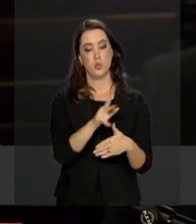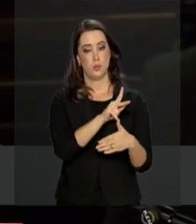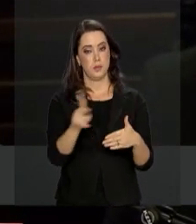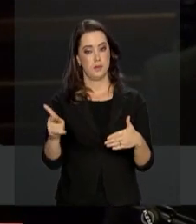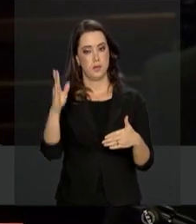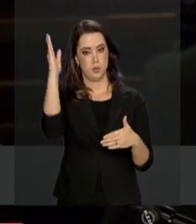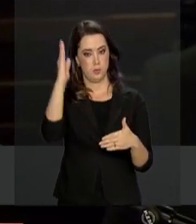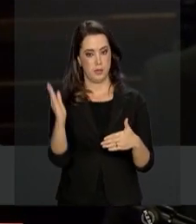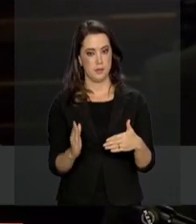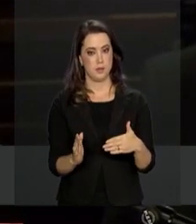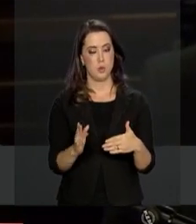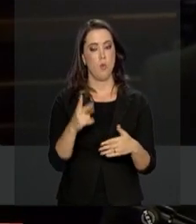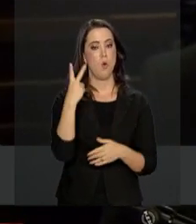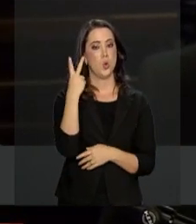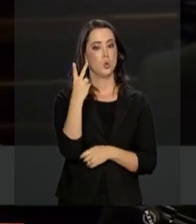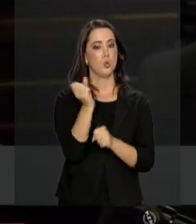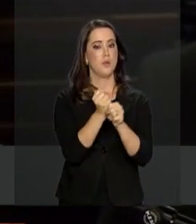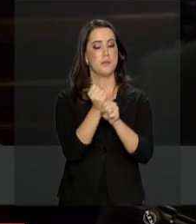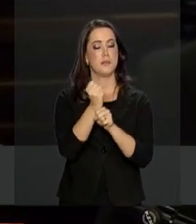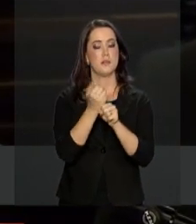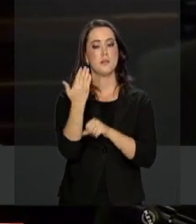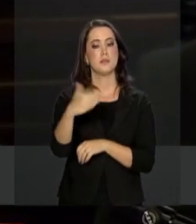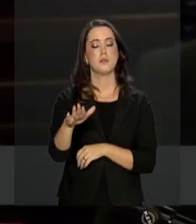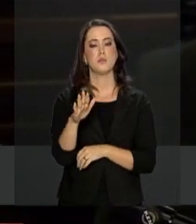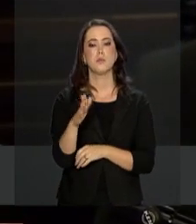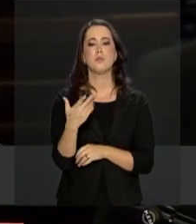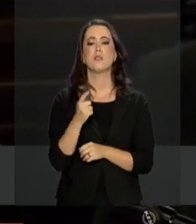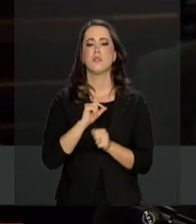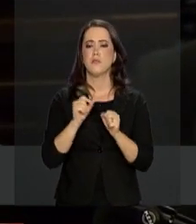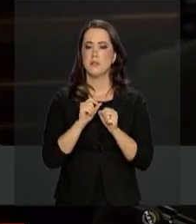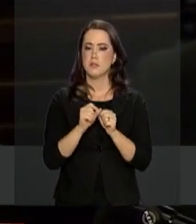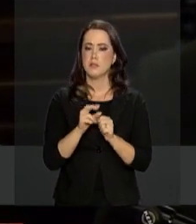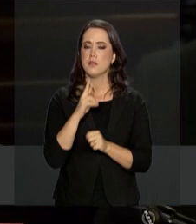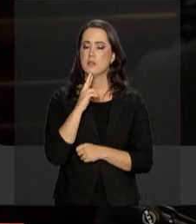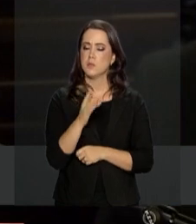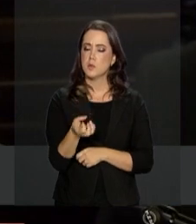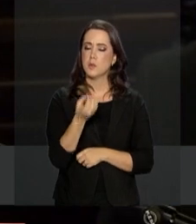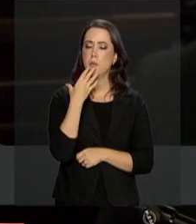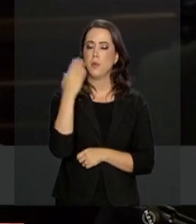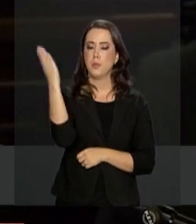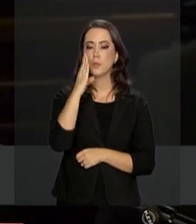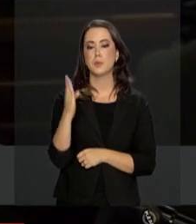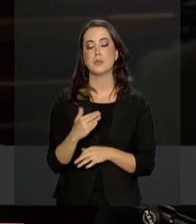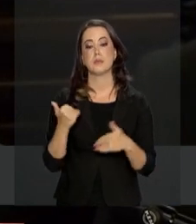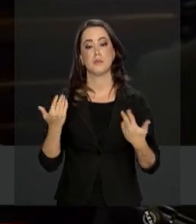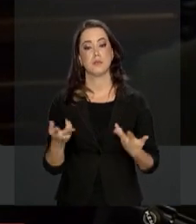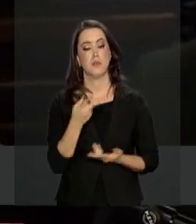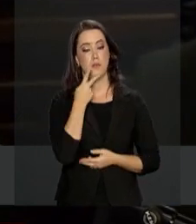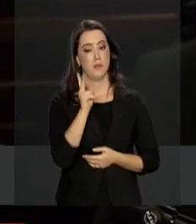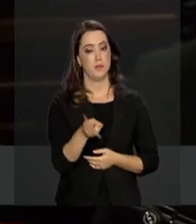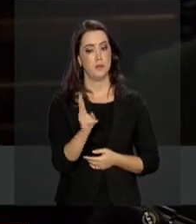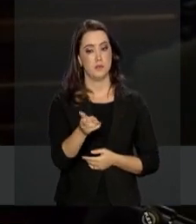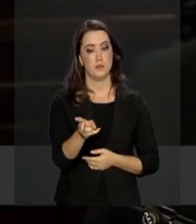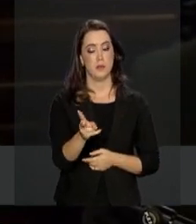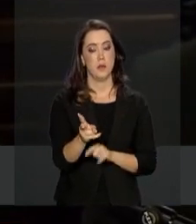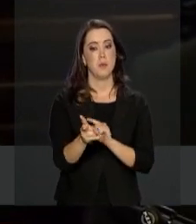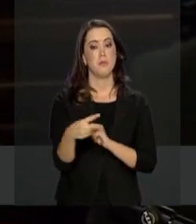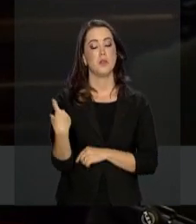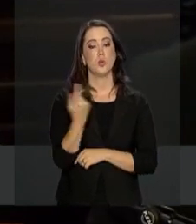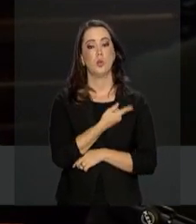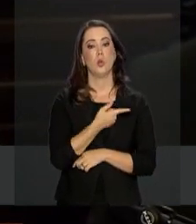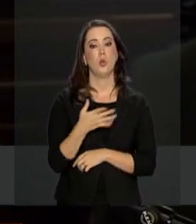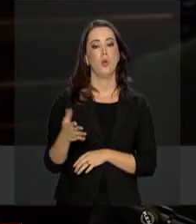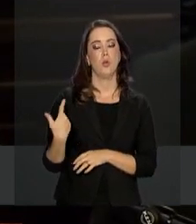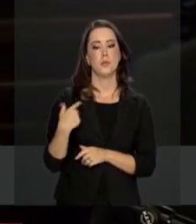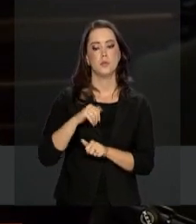república em dois anos e meio um pouco mais é produzir resultados benéficos ao país eu costumo dizer que na verdade nós trouxemos